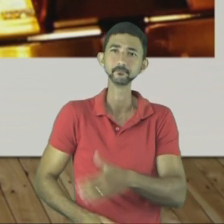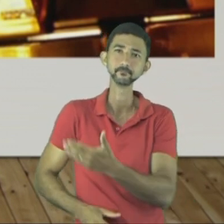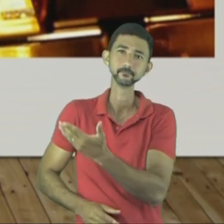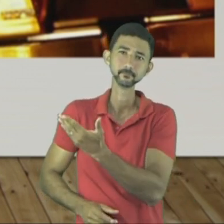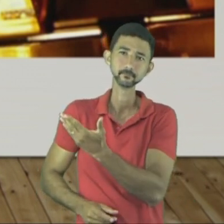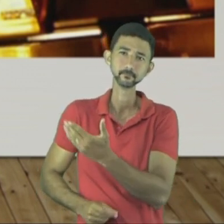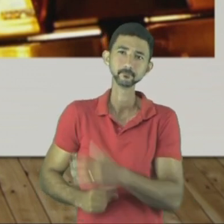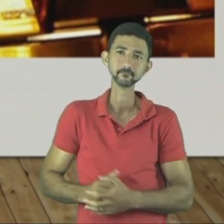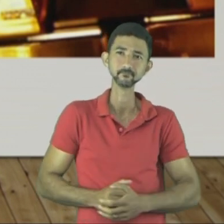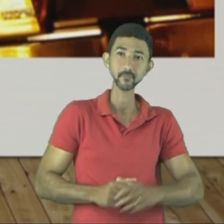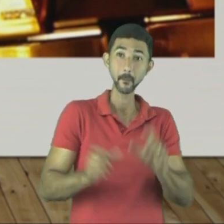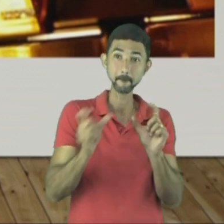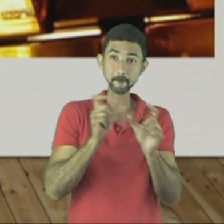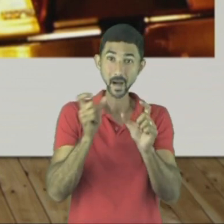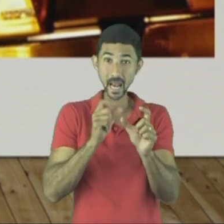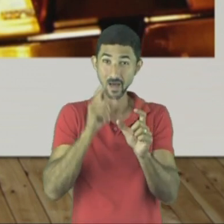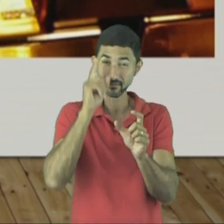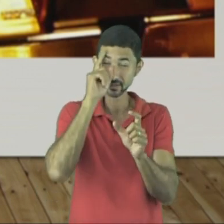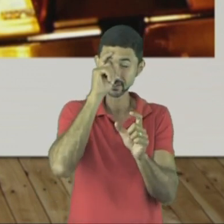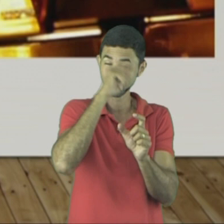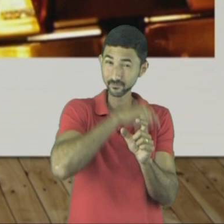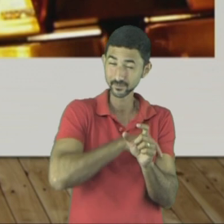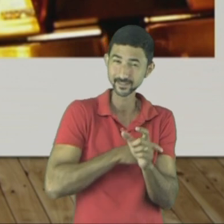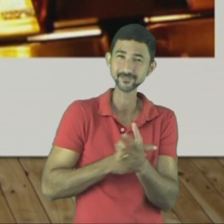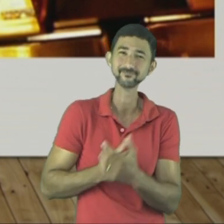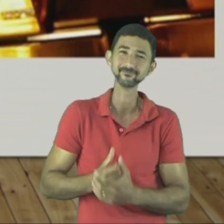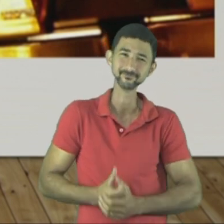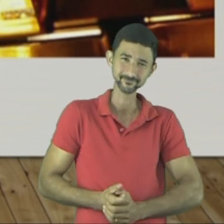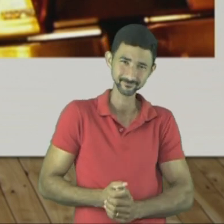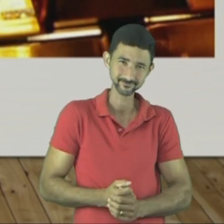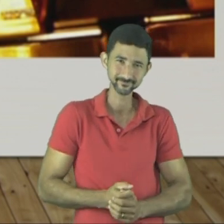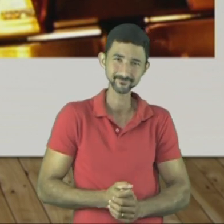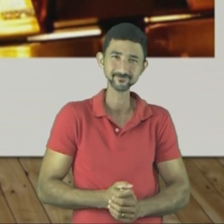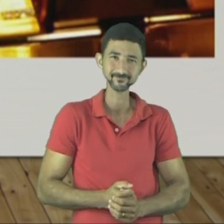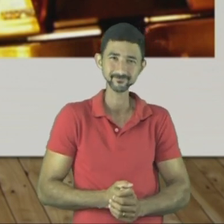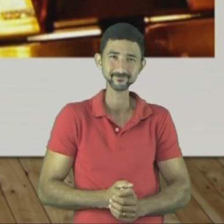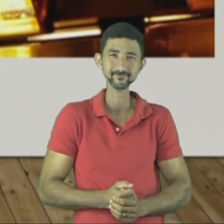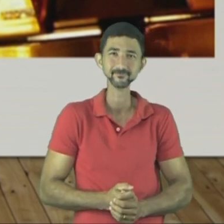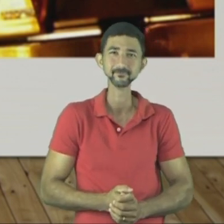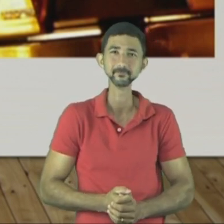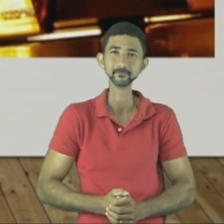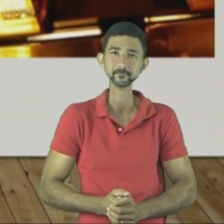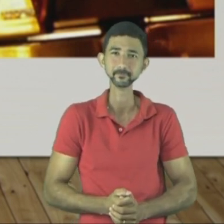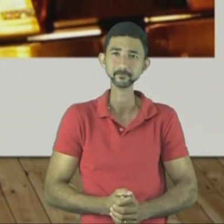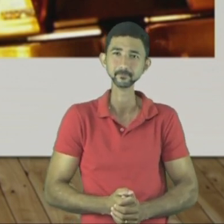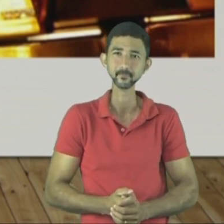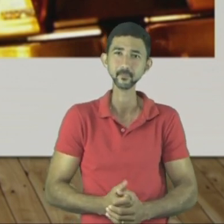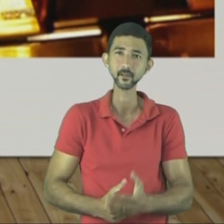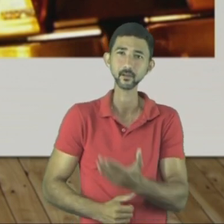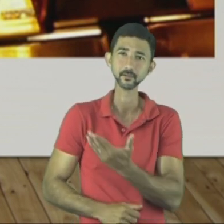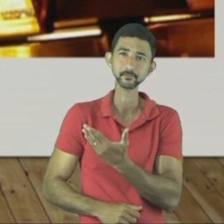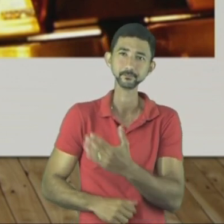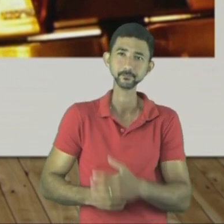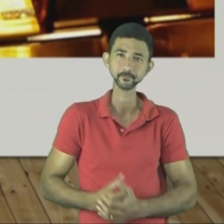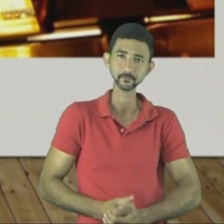hoje parece trava-língua, né? Nem tá parecendo aula de matemática, brincadeira, bora lá.